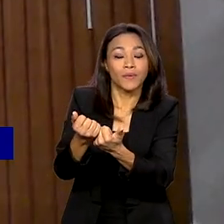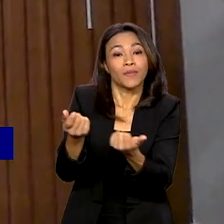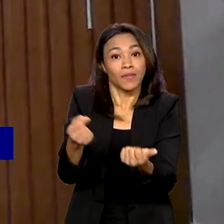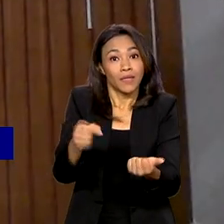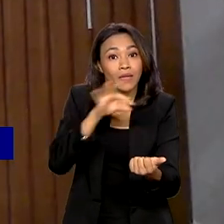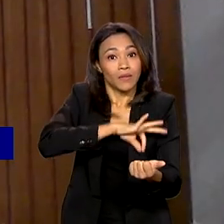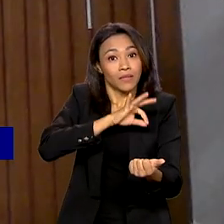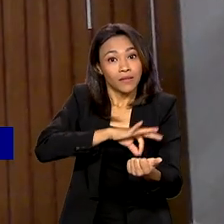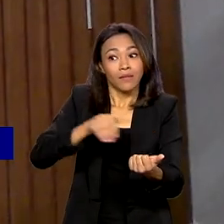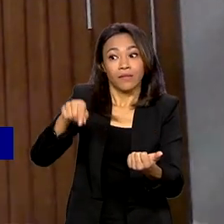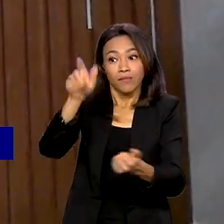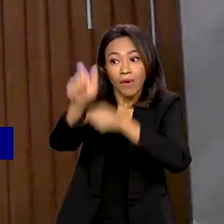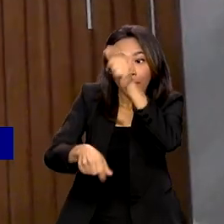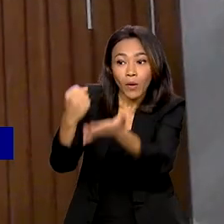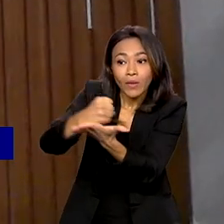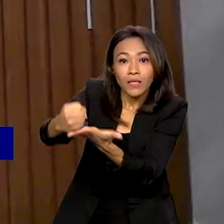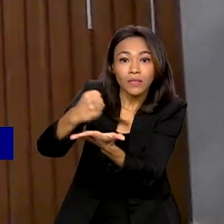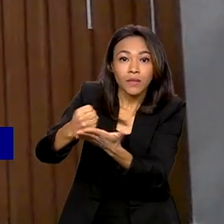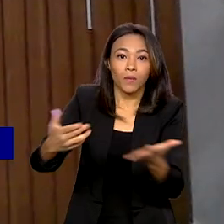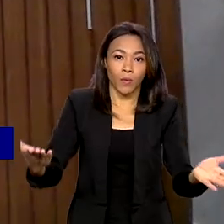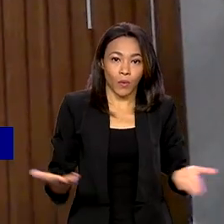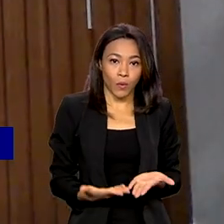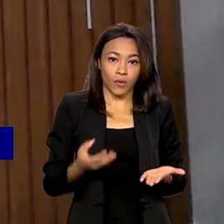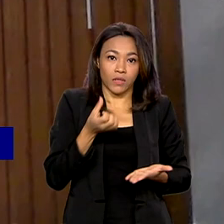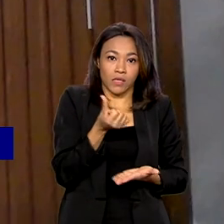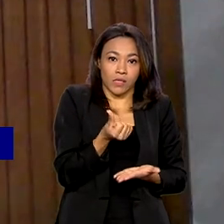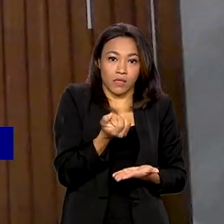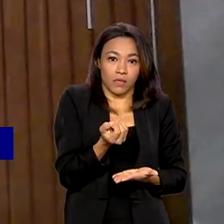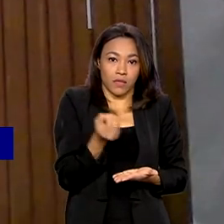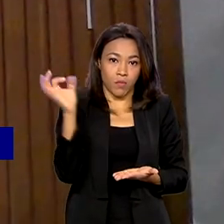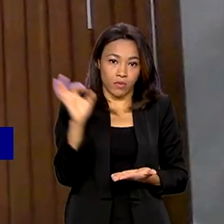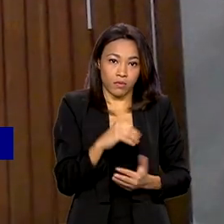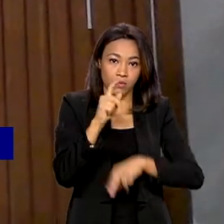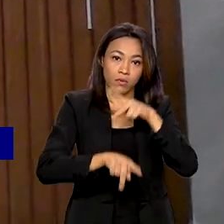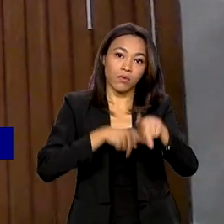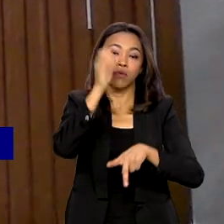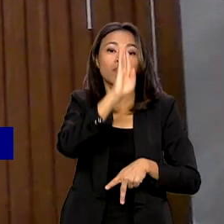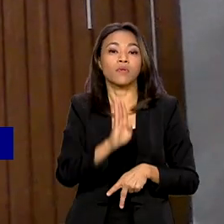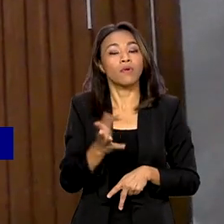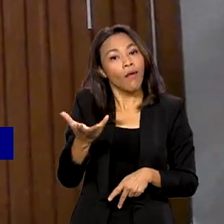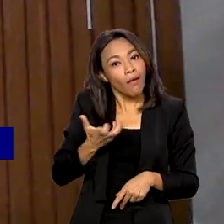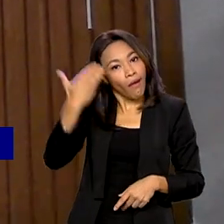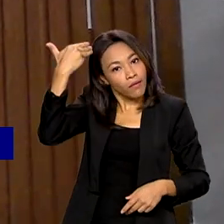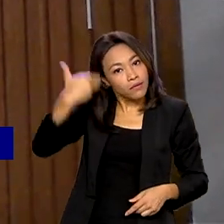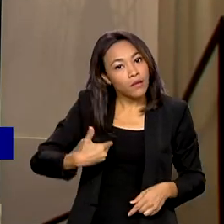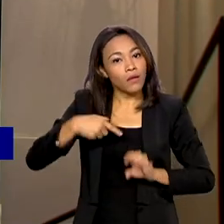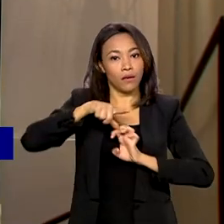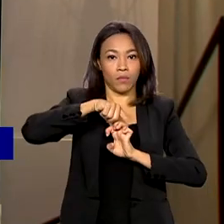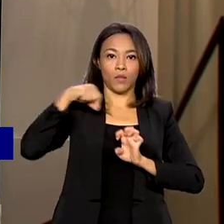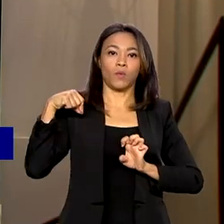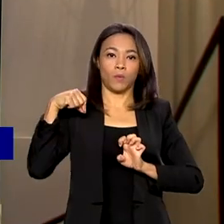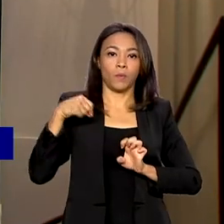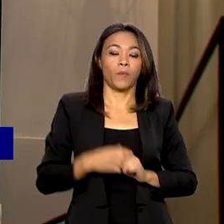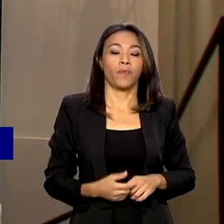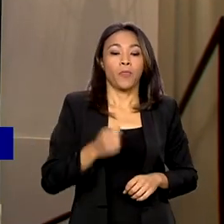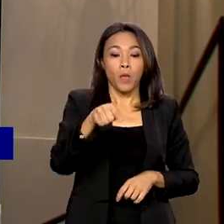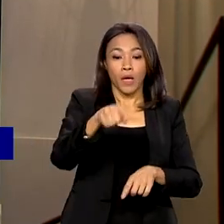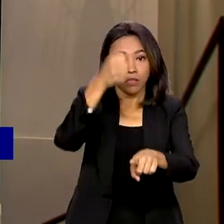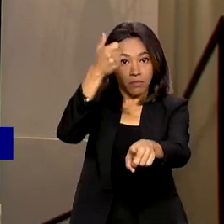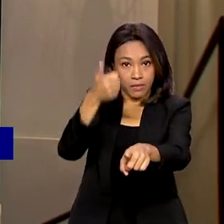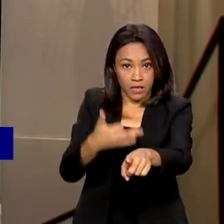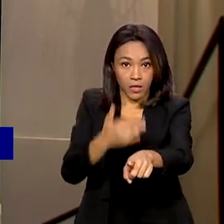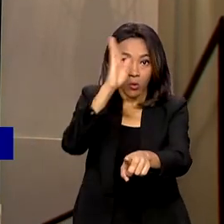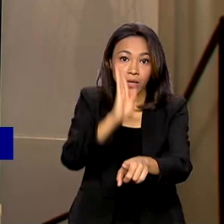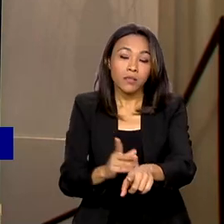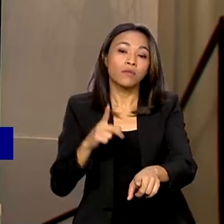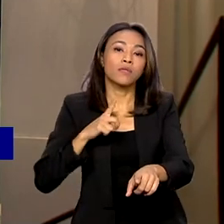60% do povo brasileiro quer ser empreendedor o Brasil tem cerca de